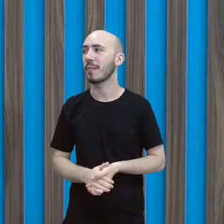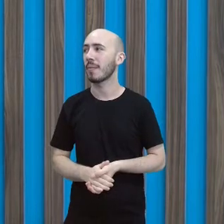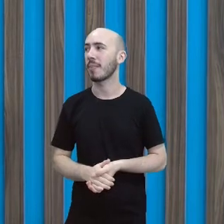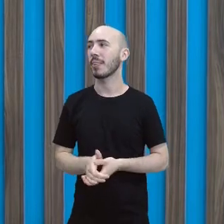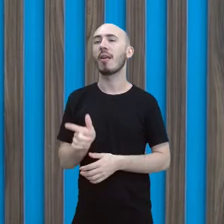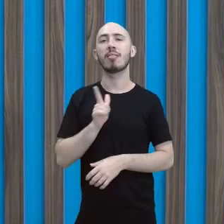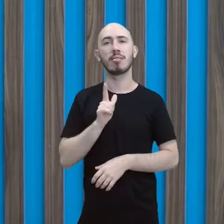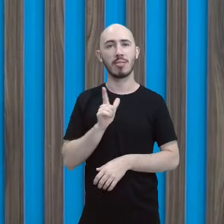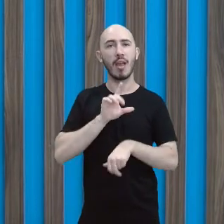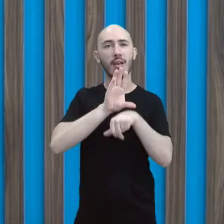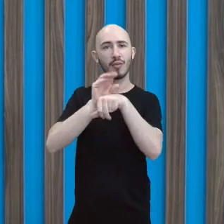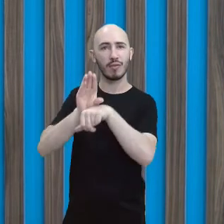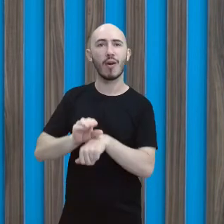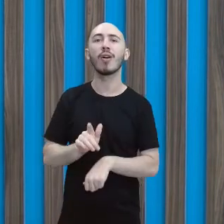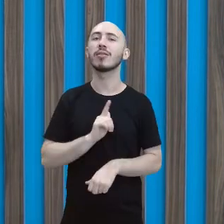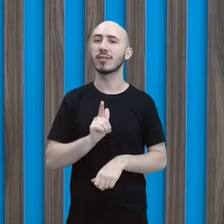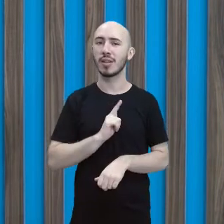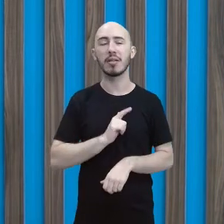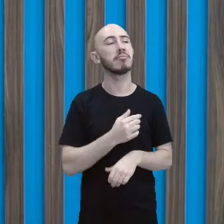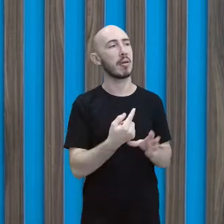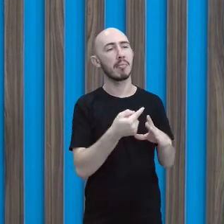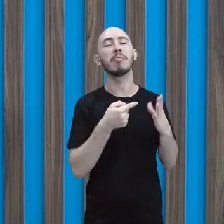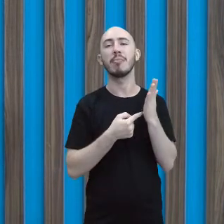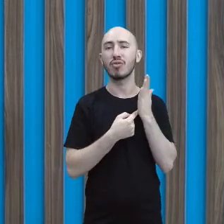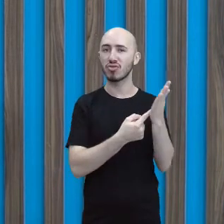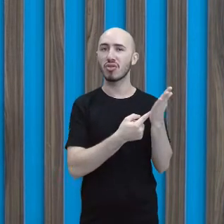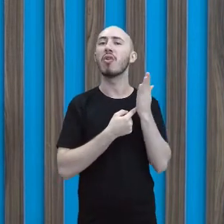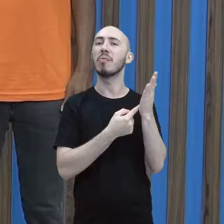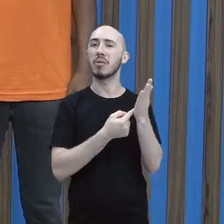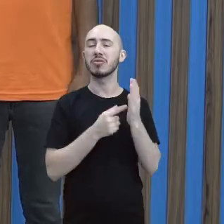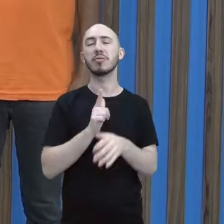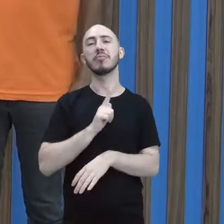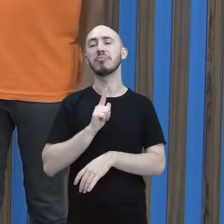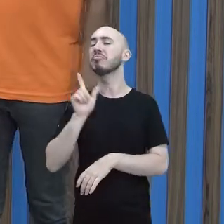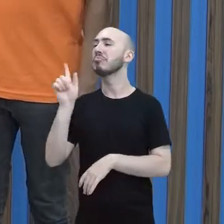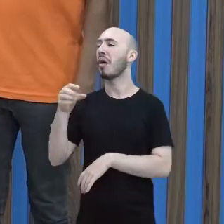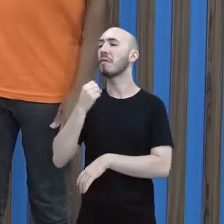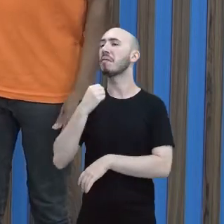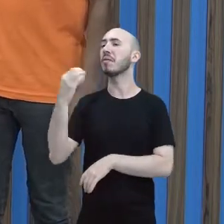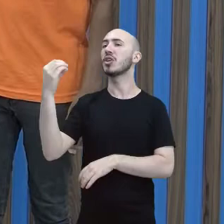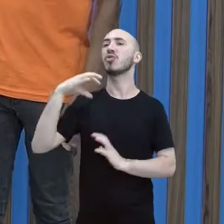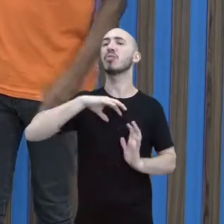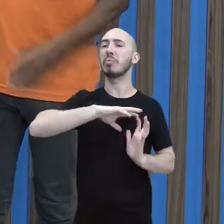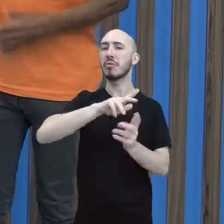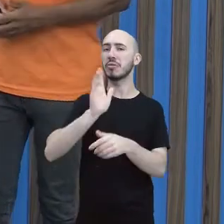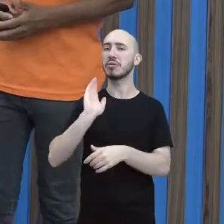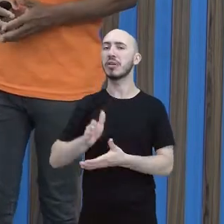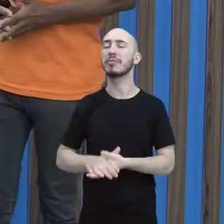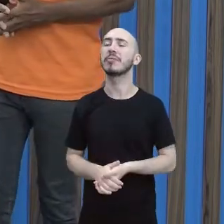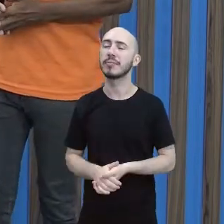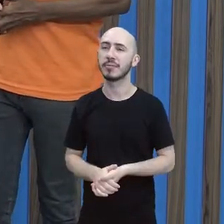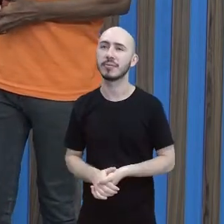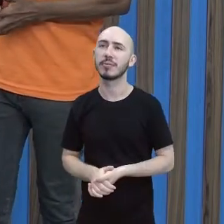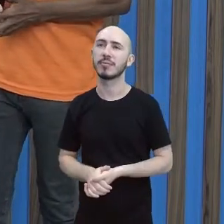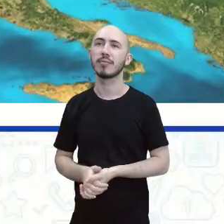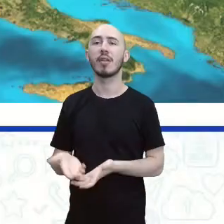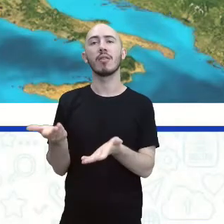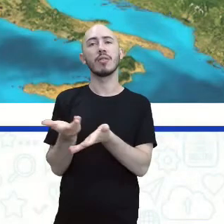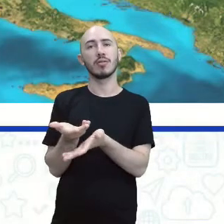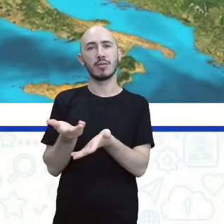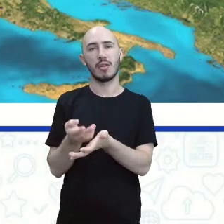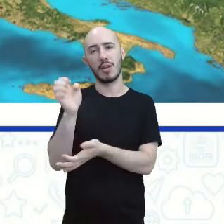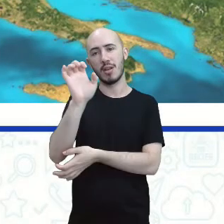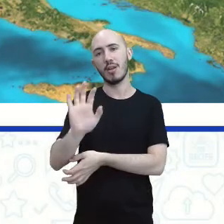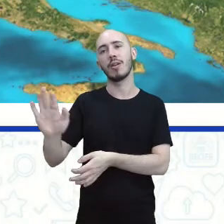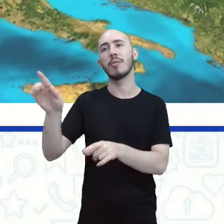umas fotos dela lá? Tem, ela me mostrou. Pense numa produtora para andar o mundo essa daí, rapaz. Vamos embora. Então vamos estudar a Europa e os